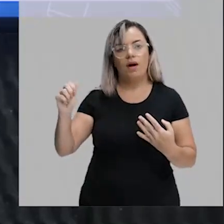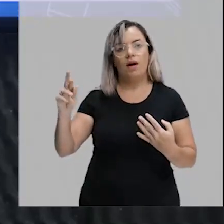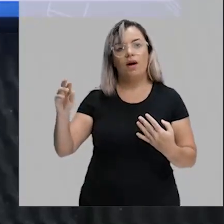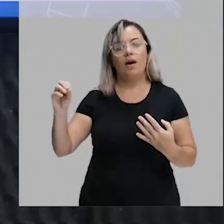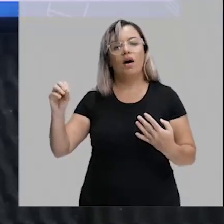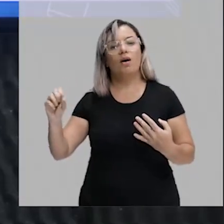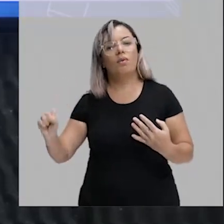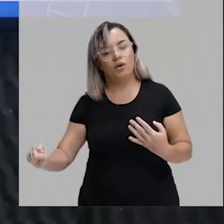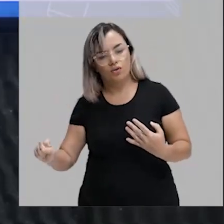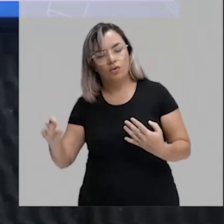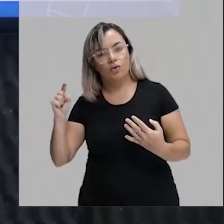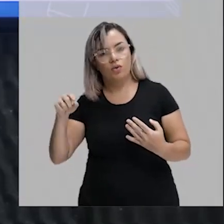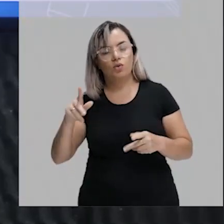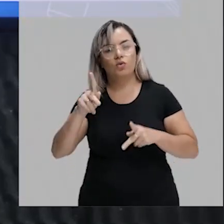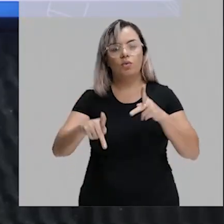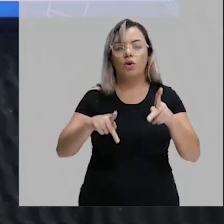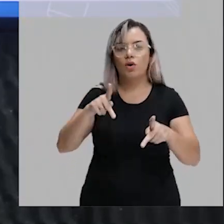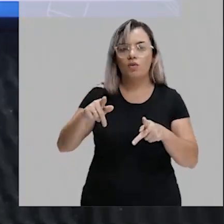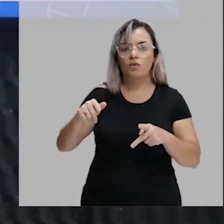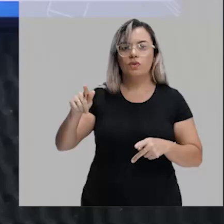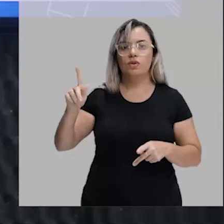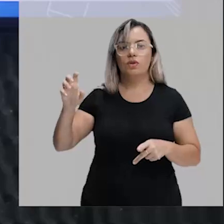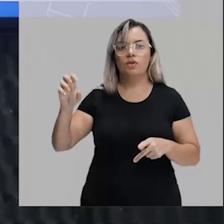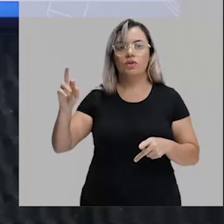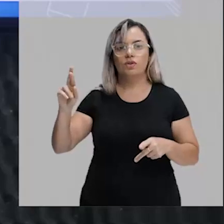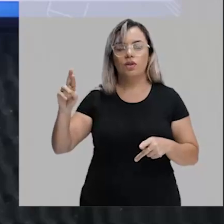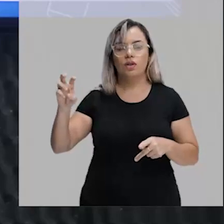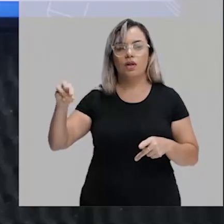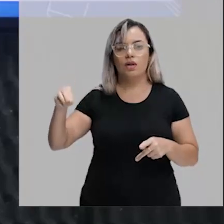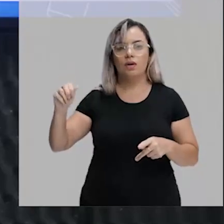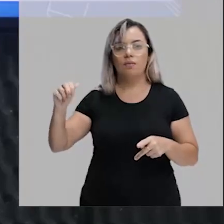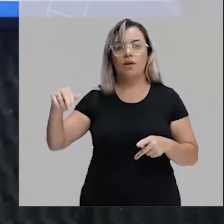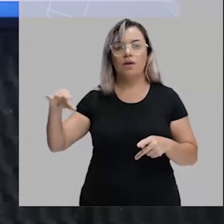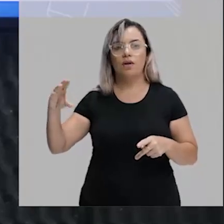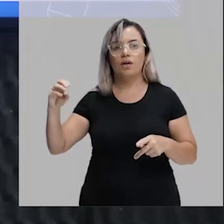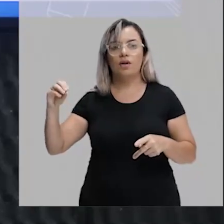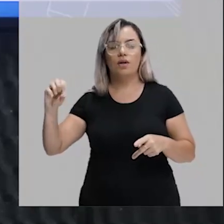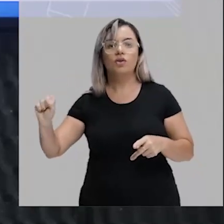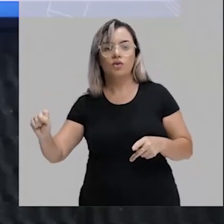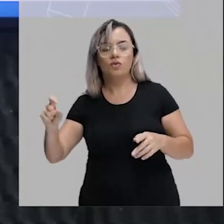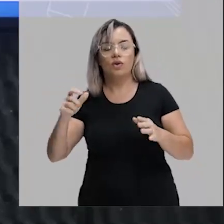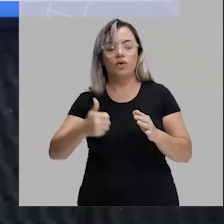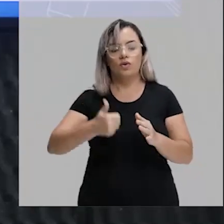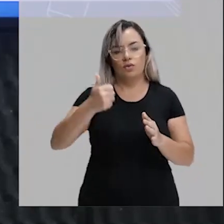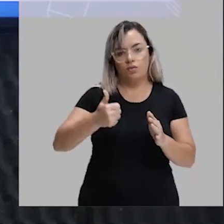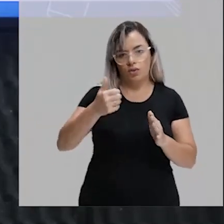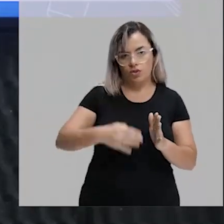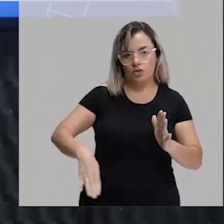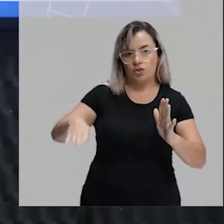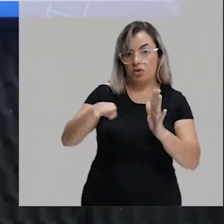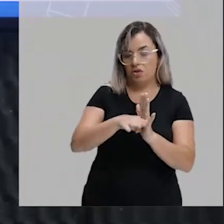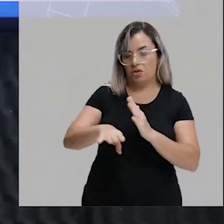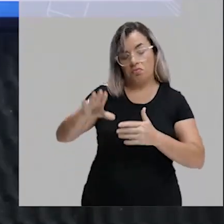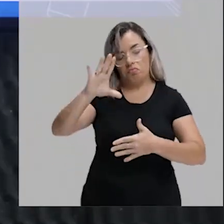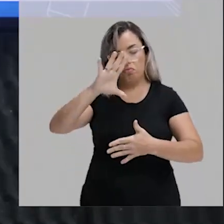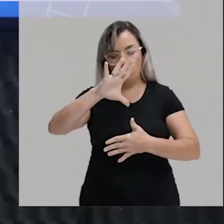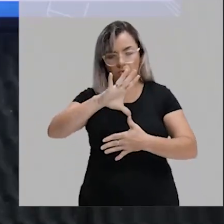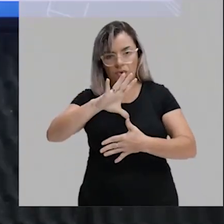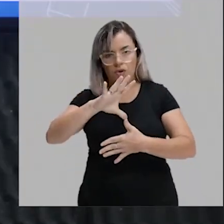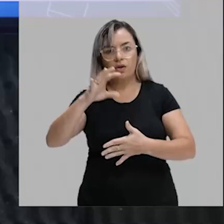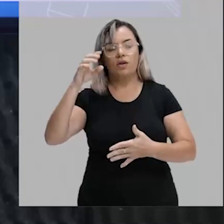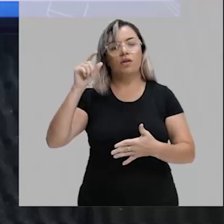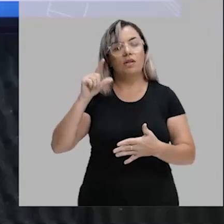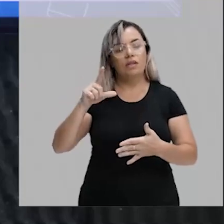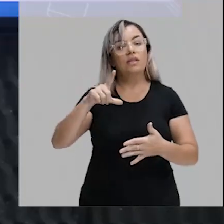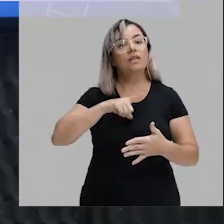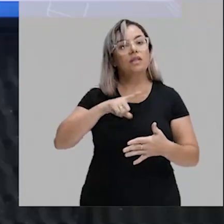povos germânicos, eles foram os primeiros, inclusive, a chegar na América. Existem teóricos que mostram que